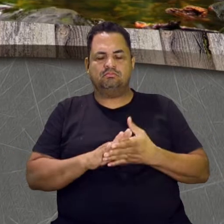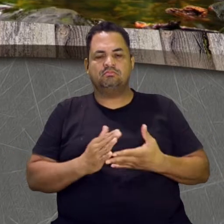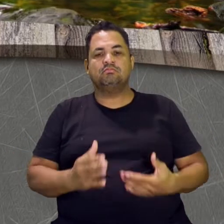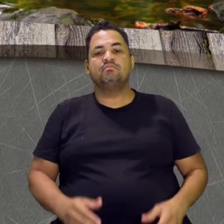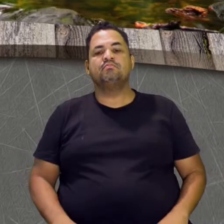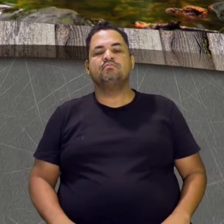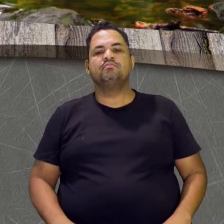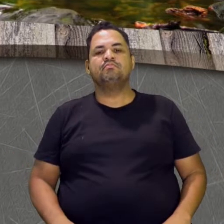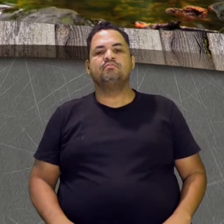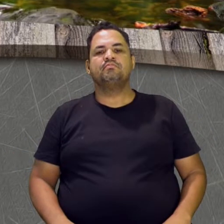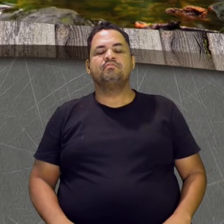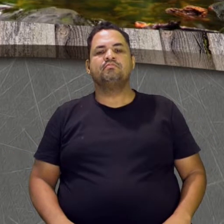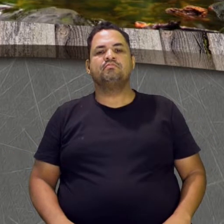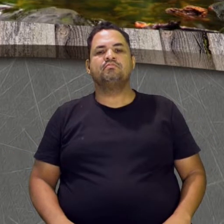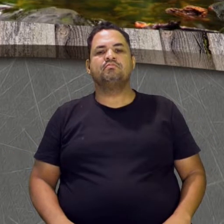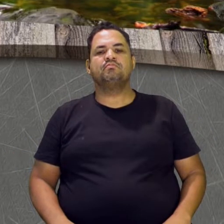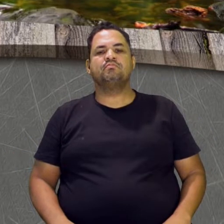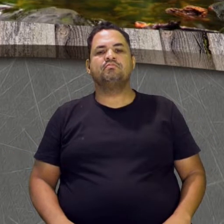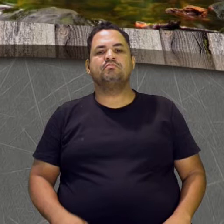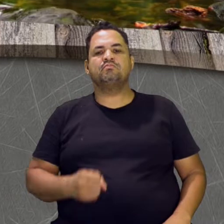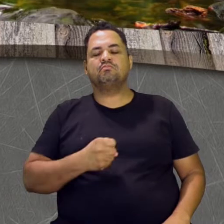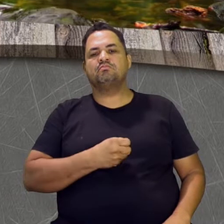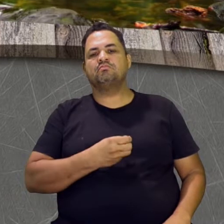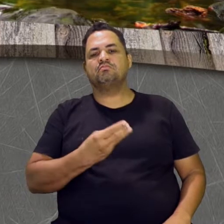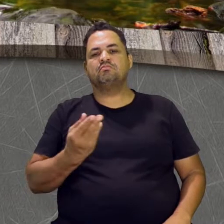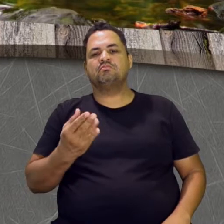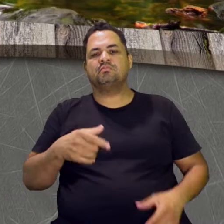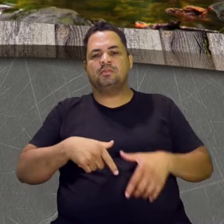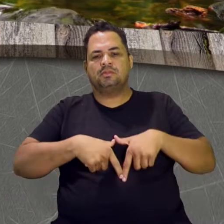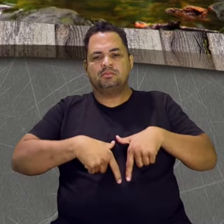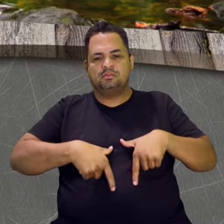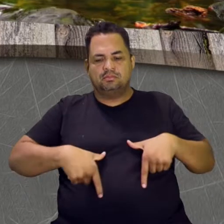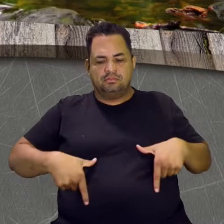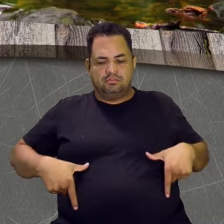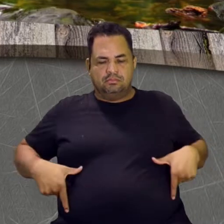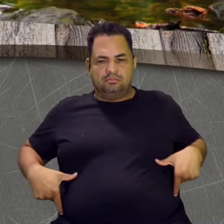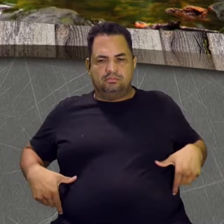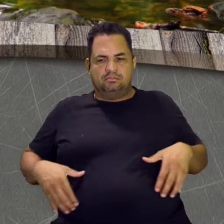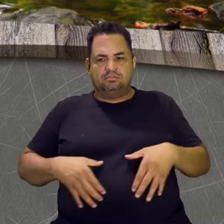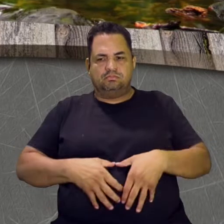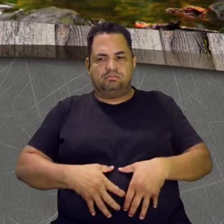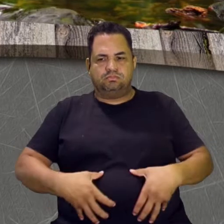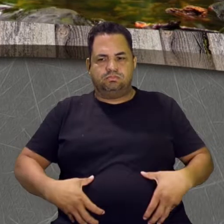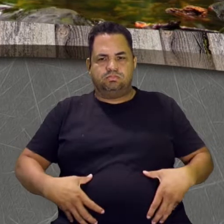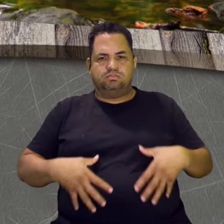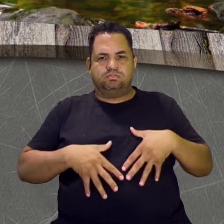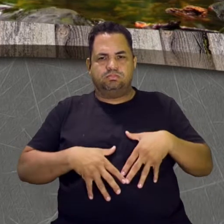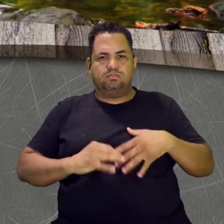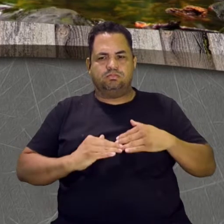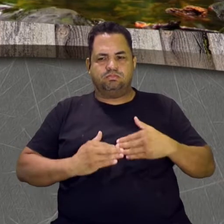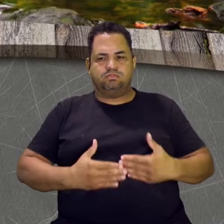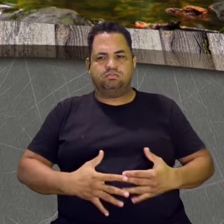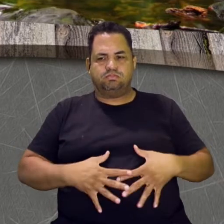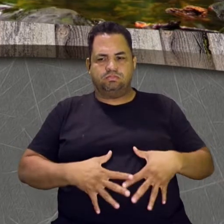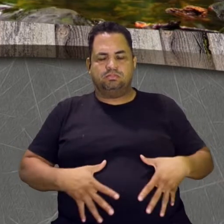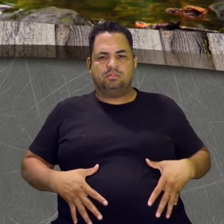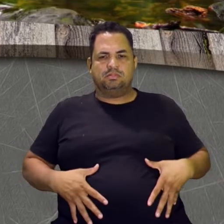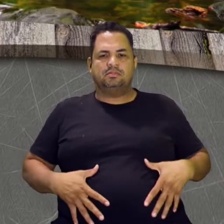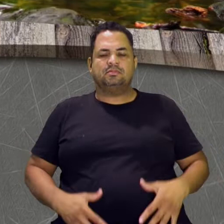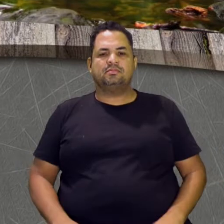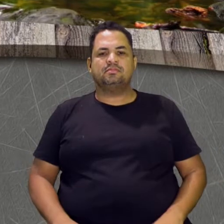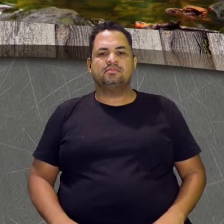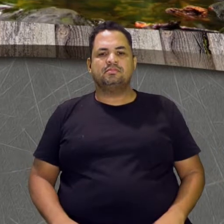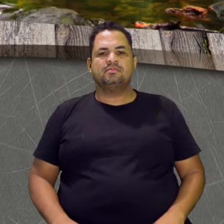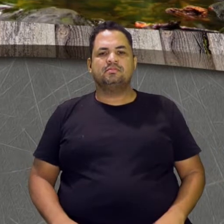alimentação. Quanto mais essa gordura visceral você tiver, que fica com essa barrigona aí, não, né? Tem